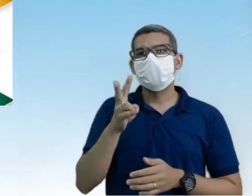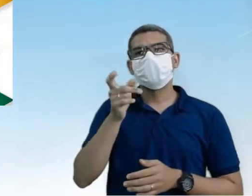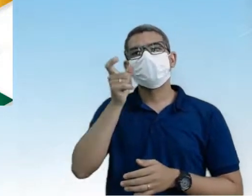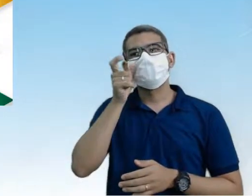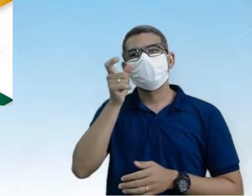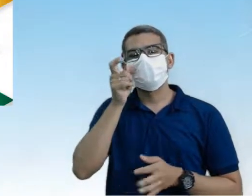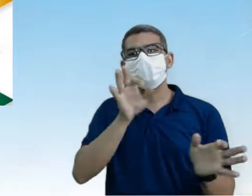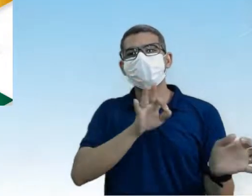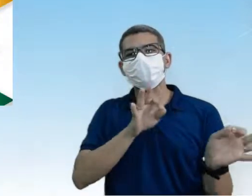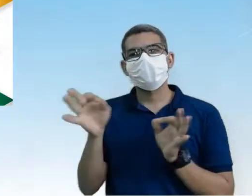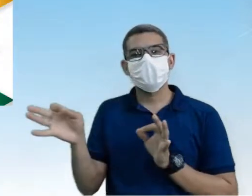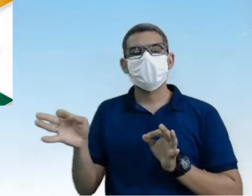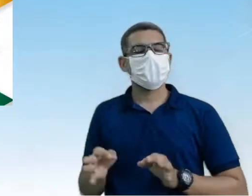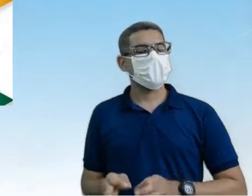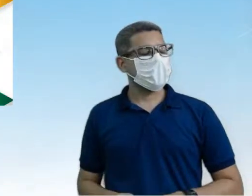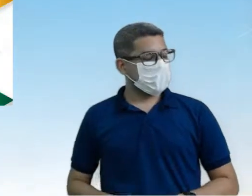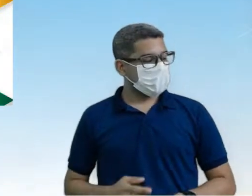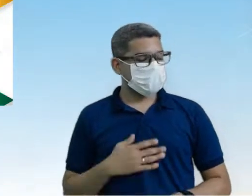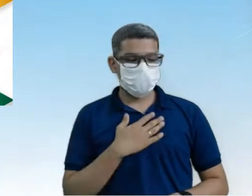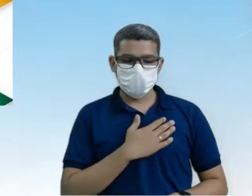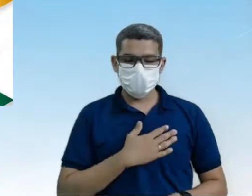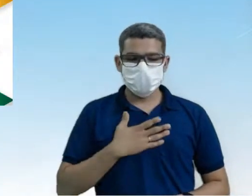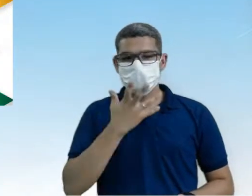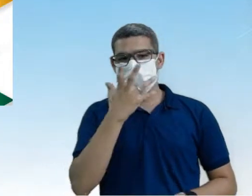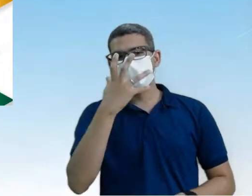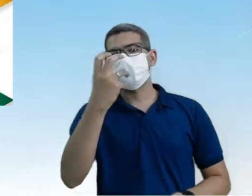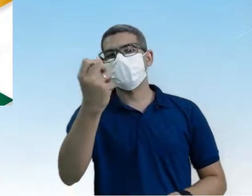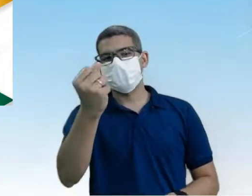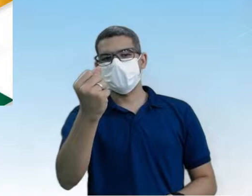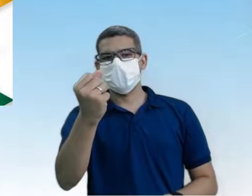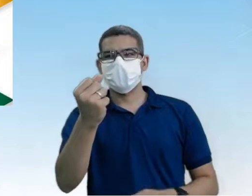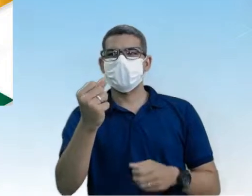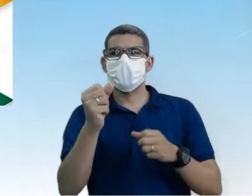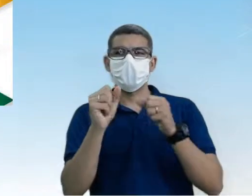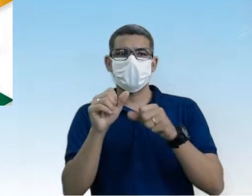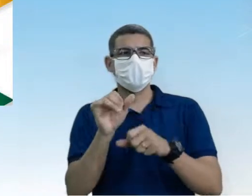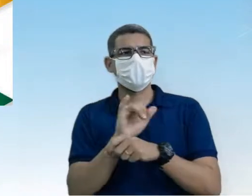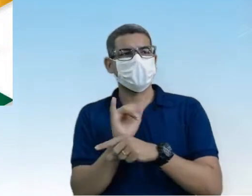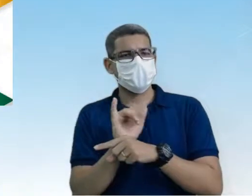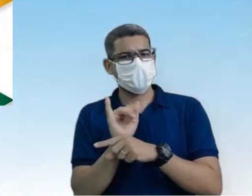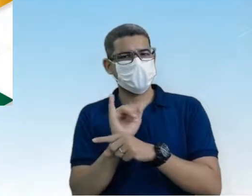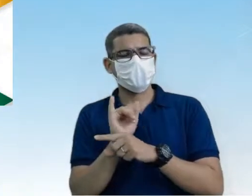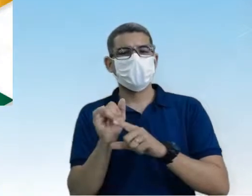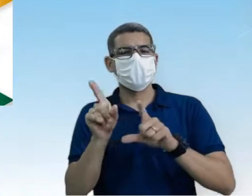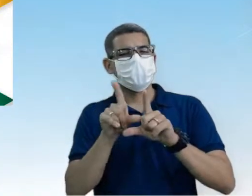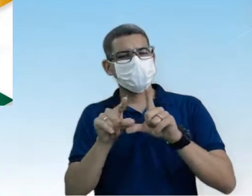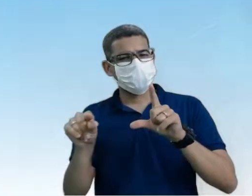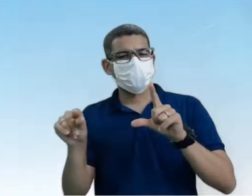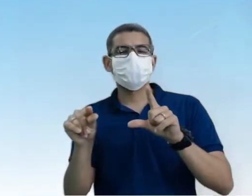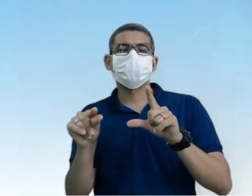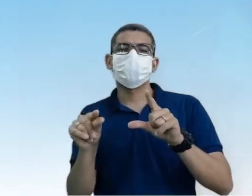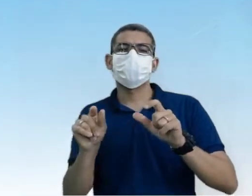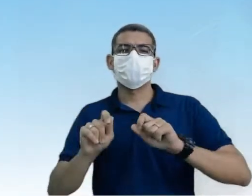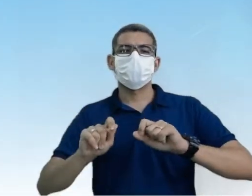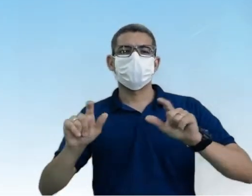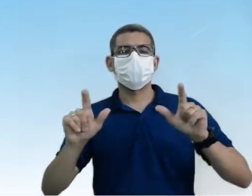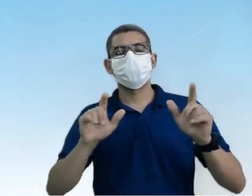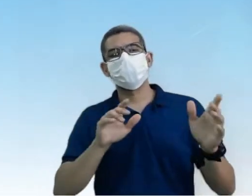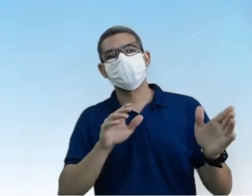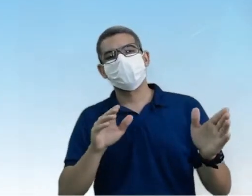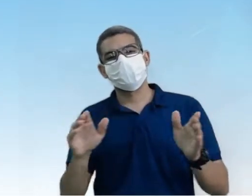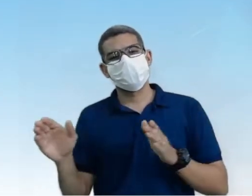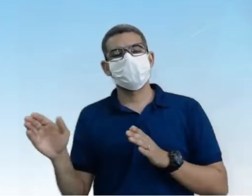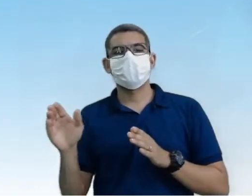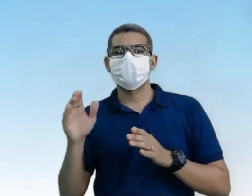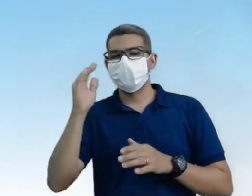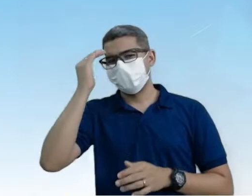proposto por determinada marca. Você pode acessar no YouTube, ativar a legenda e entender o que é que esse anúncio